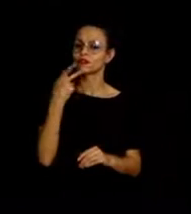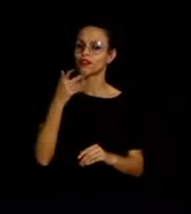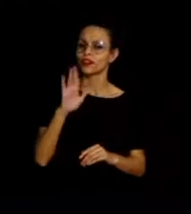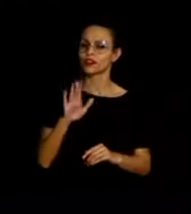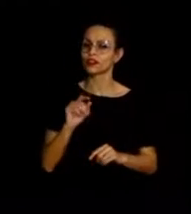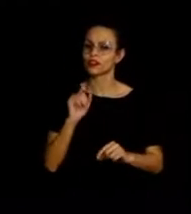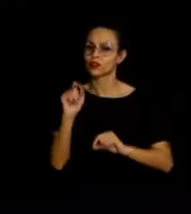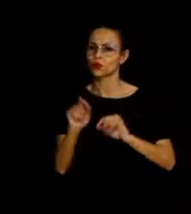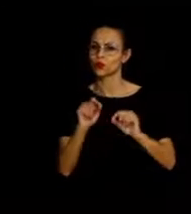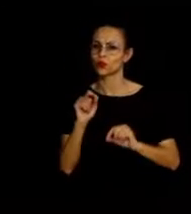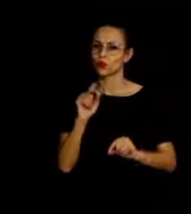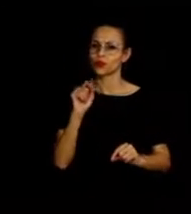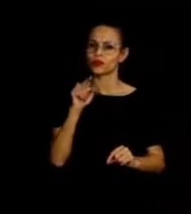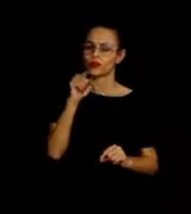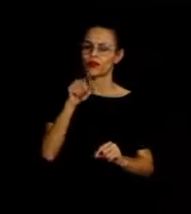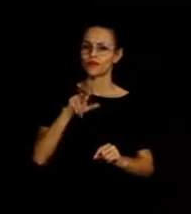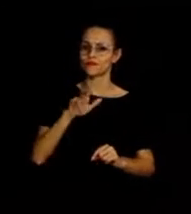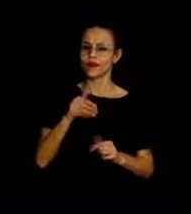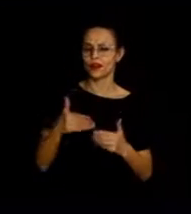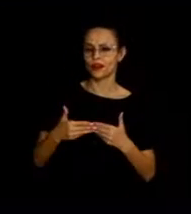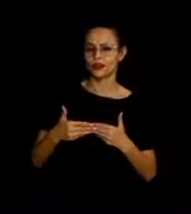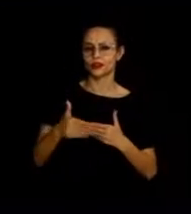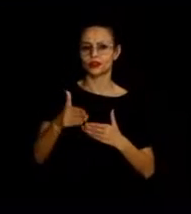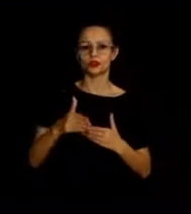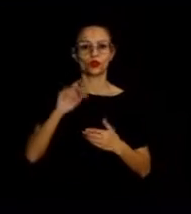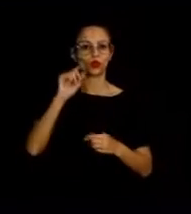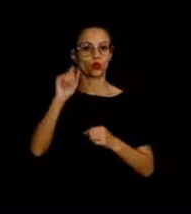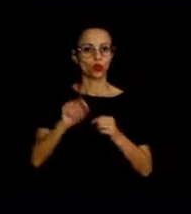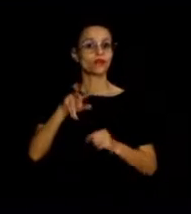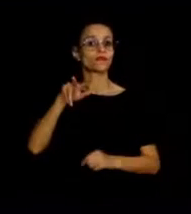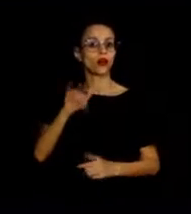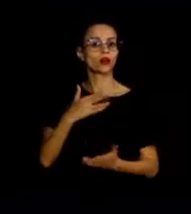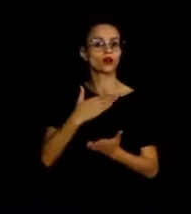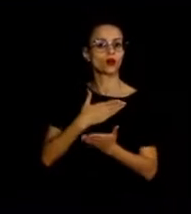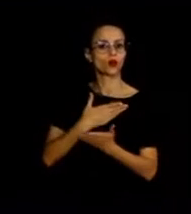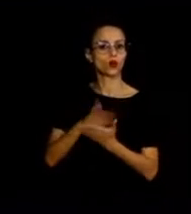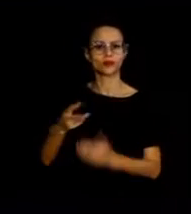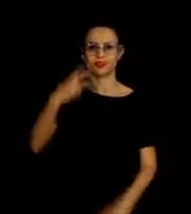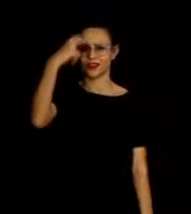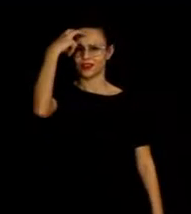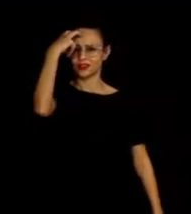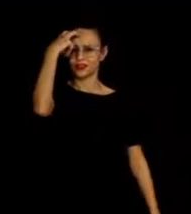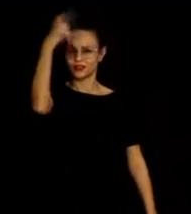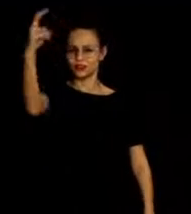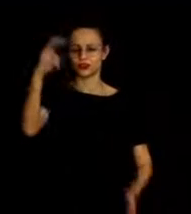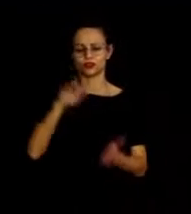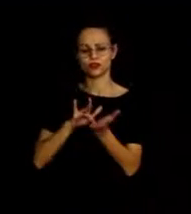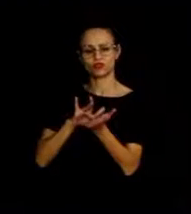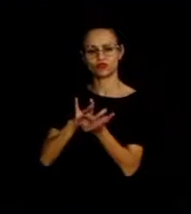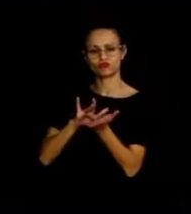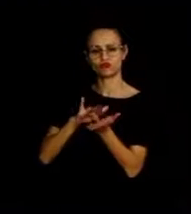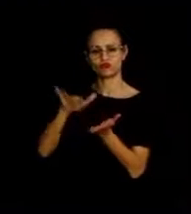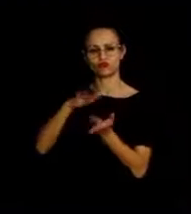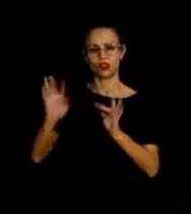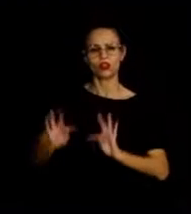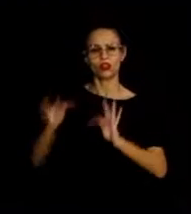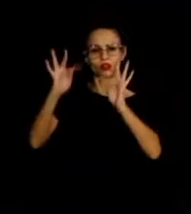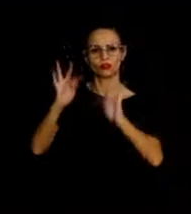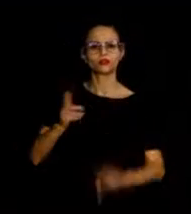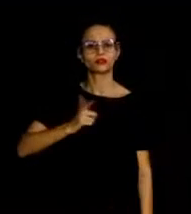vai entrar daqui um tempo a inteligência artificial já tem no direito a inteligência artificial